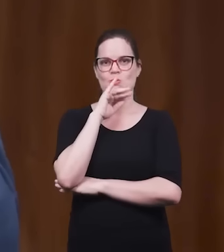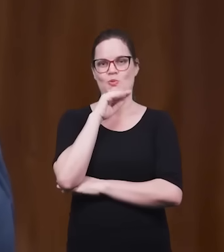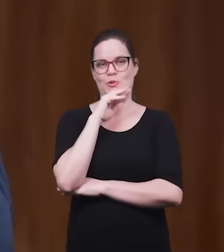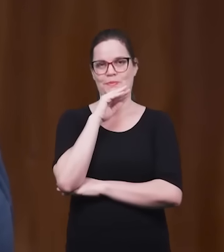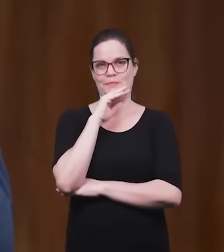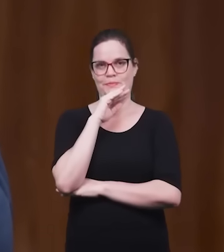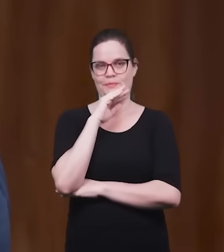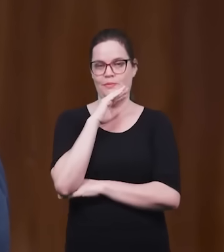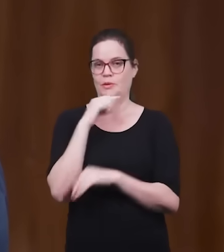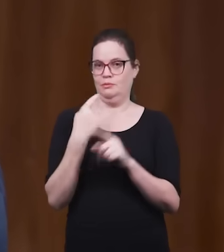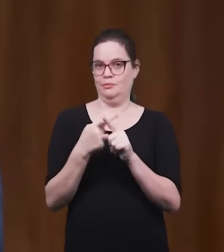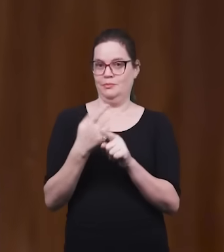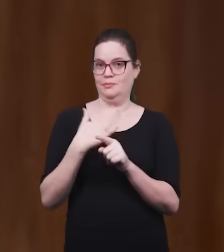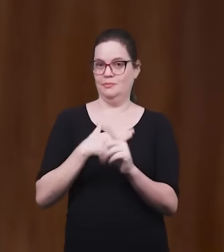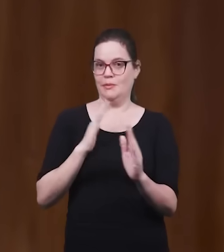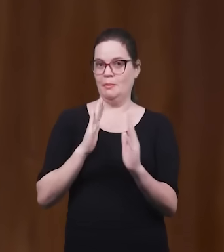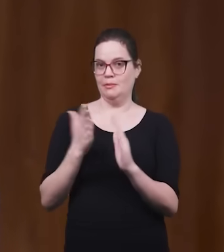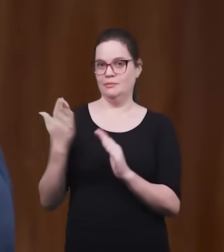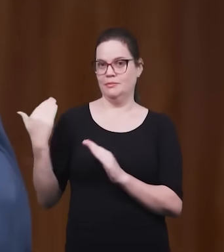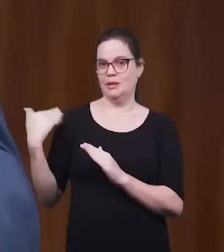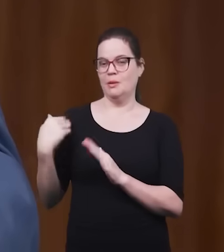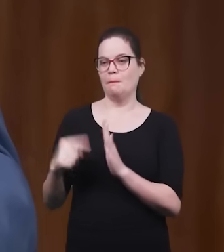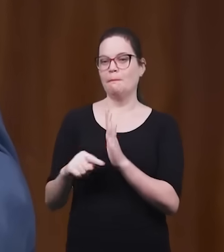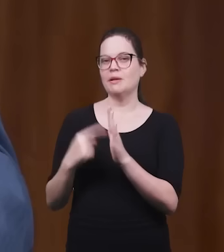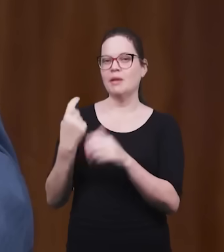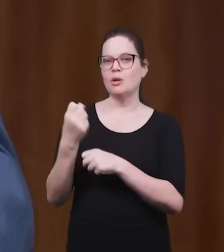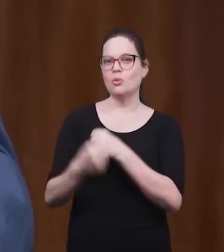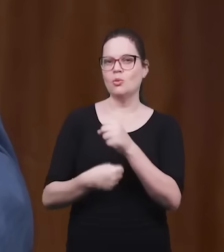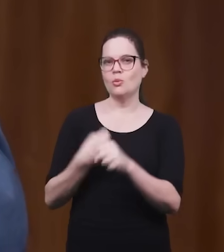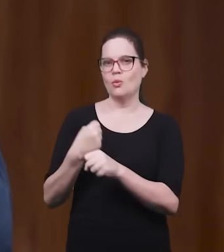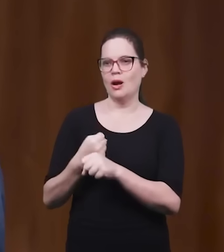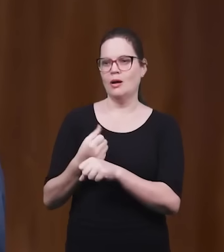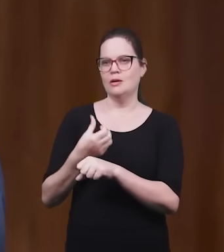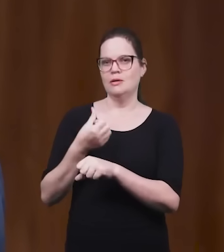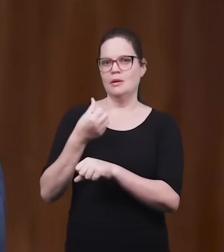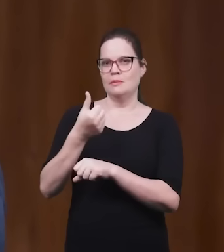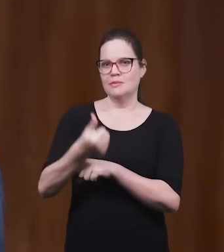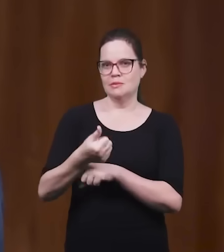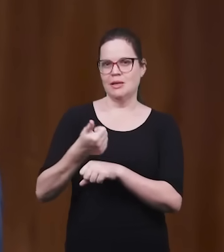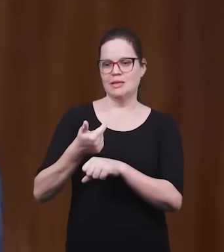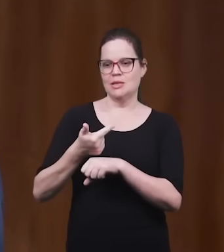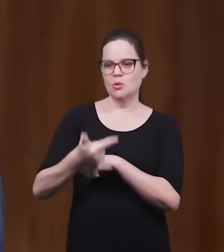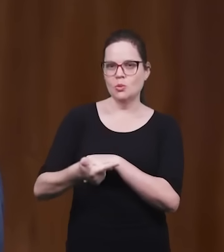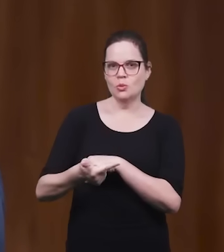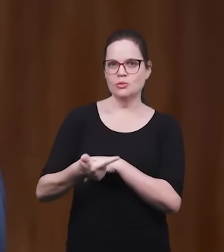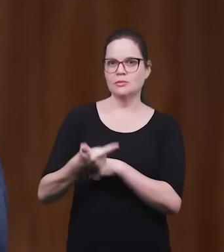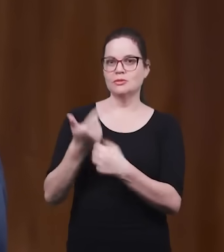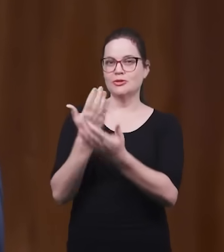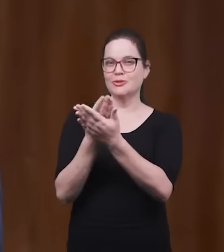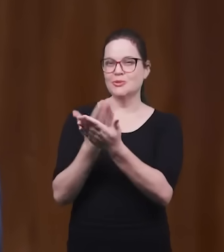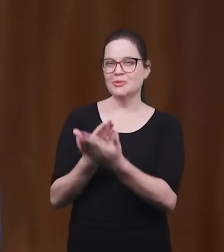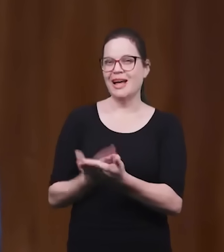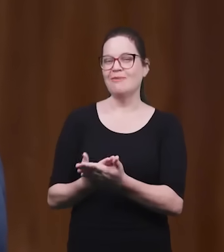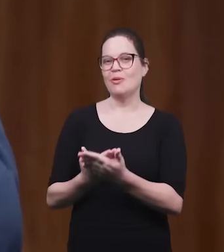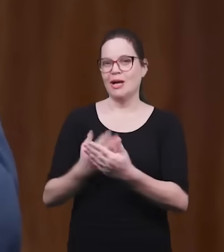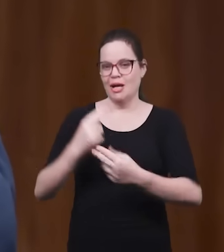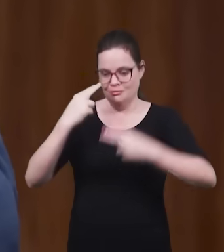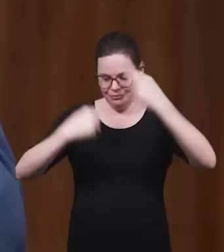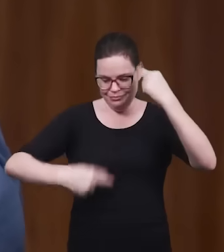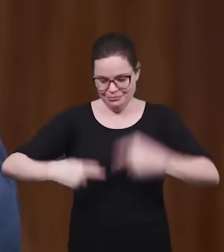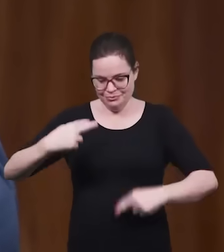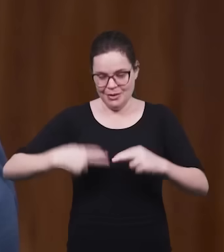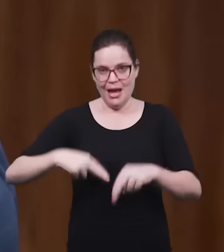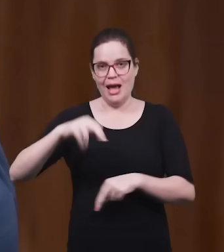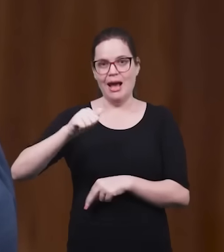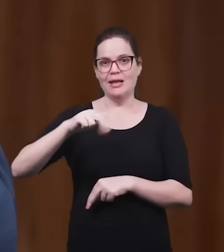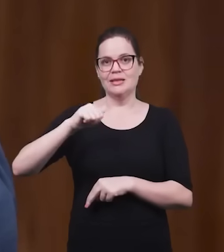na minha época de faculdade, o primeiro ano, a gente estudava o ano todo a anatomia. E a nossa anatomia era com